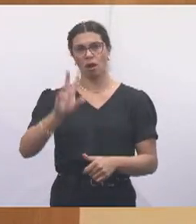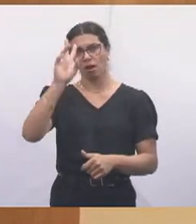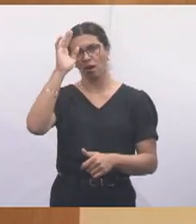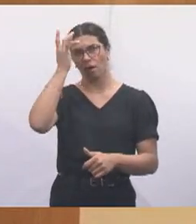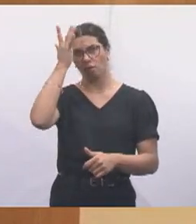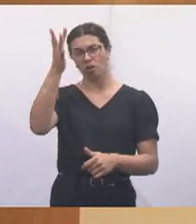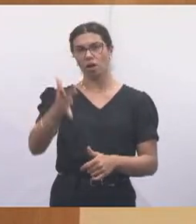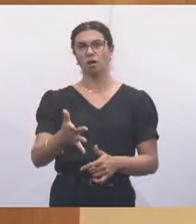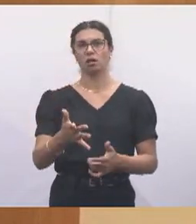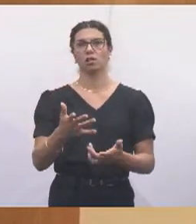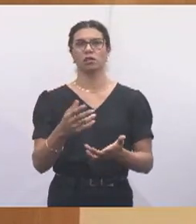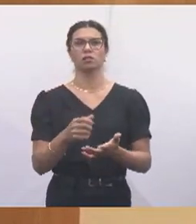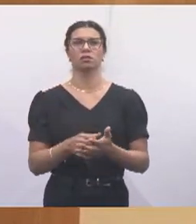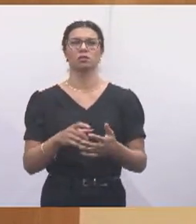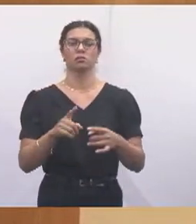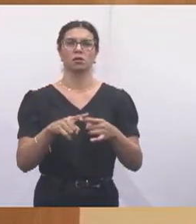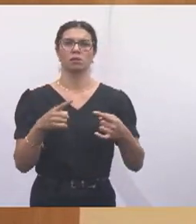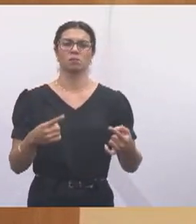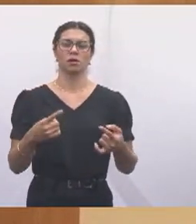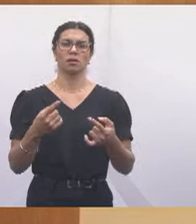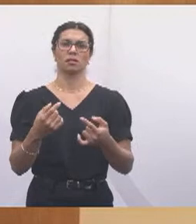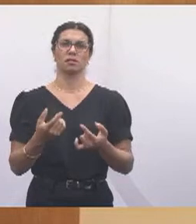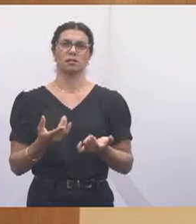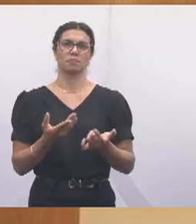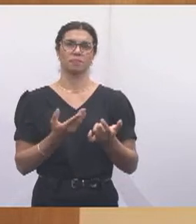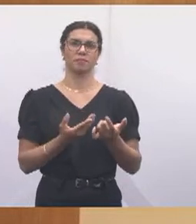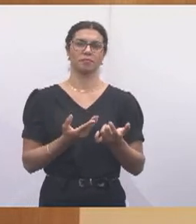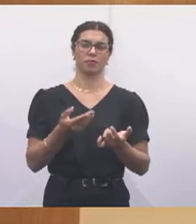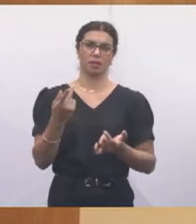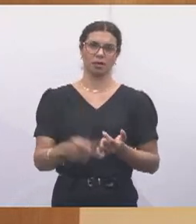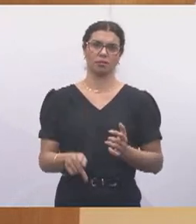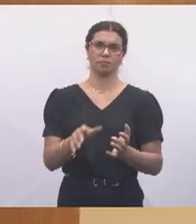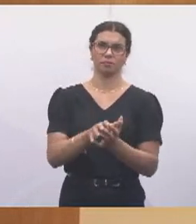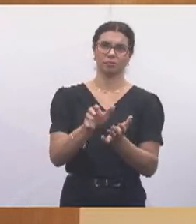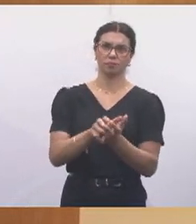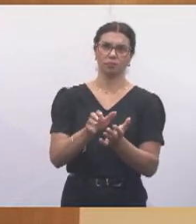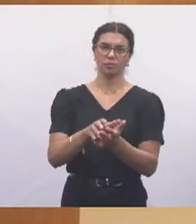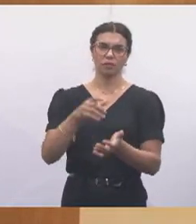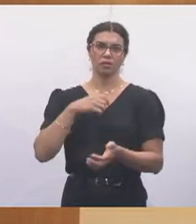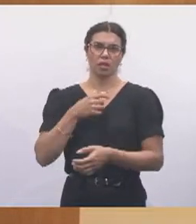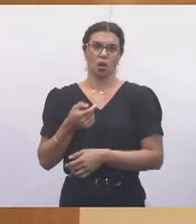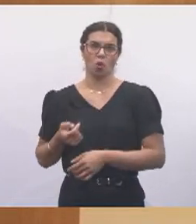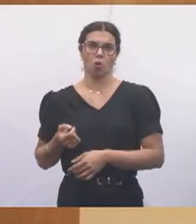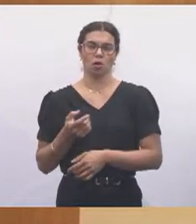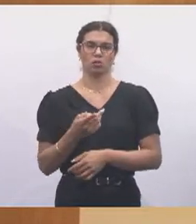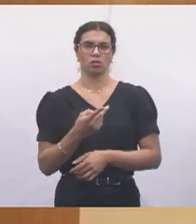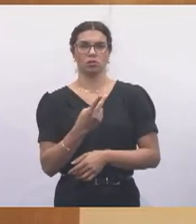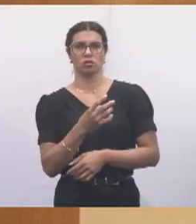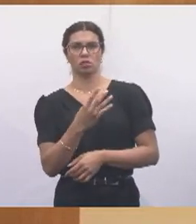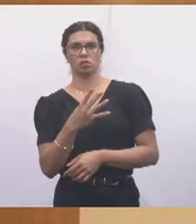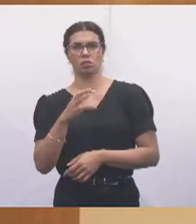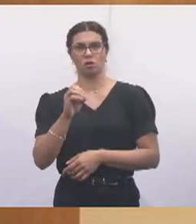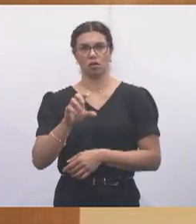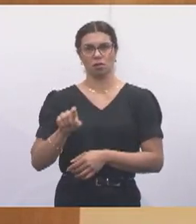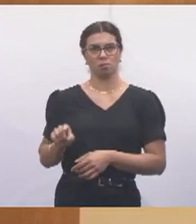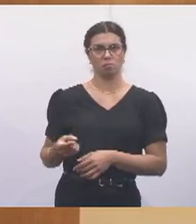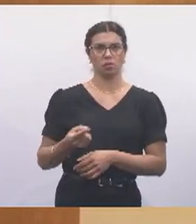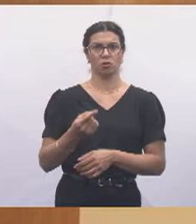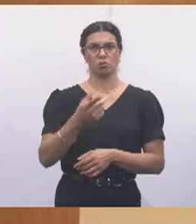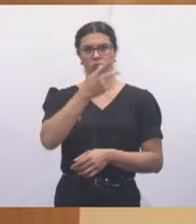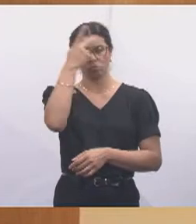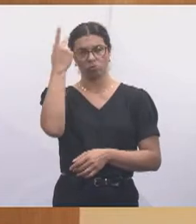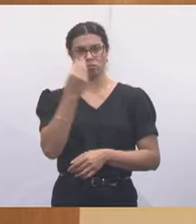cidade que hoje chega praticamente a 240 mil habitantes, né? A gente sabe do respeito, do carinho,